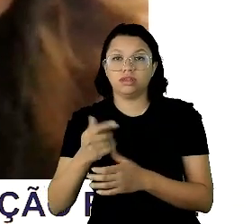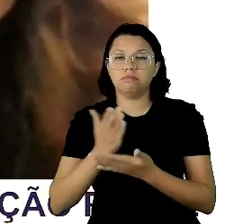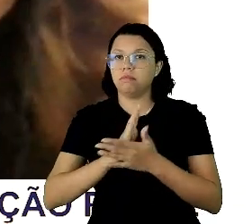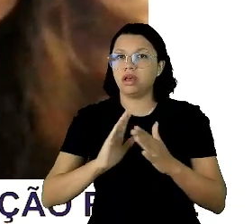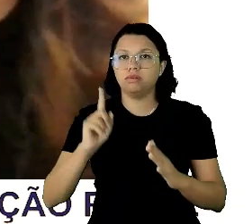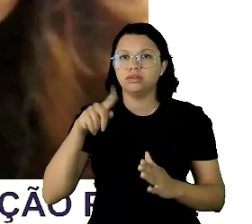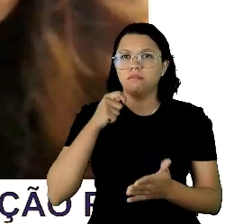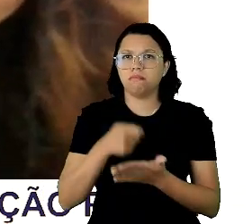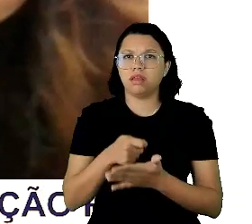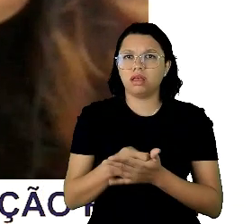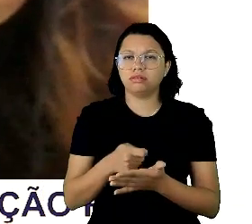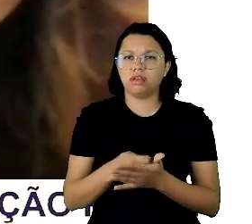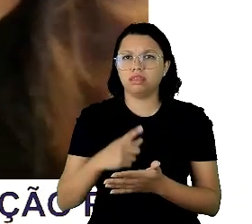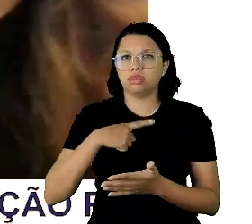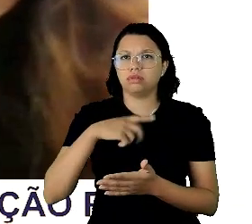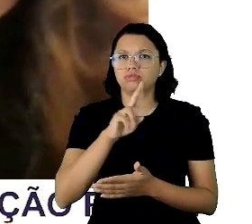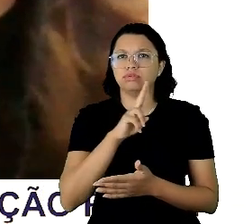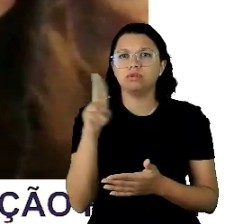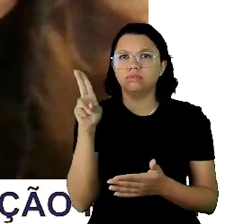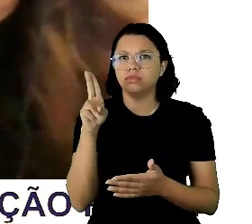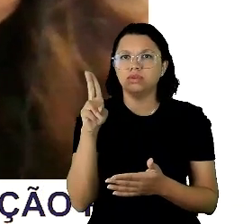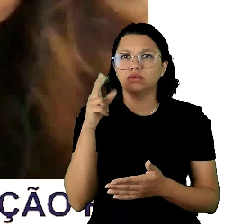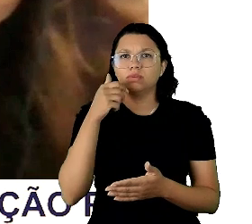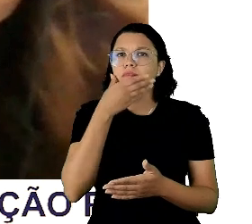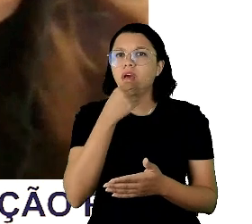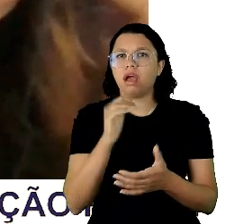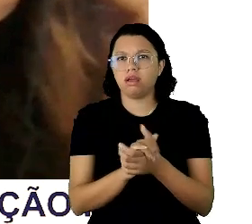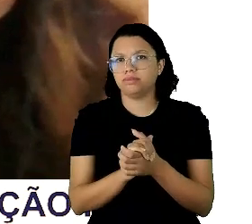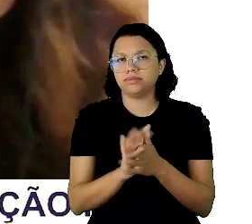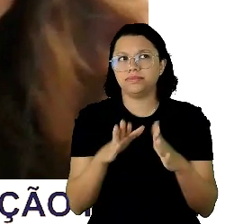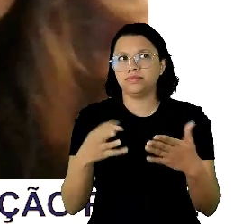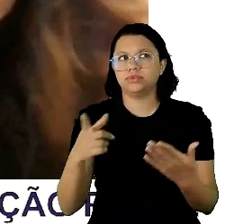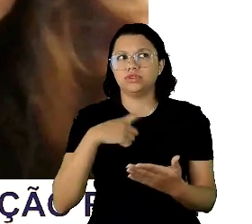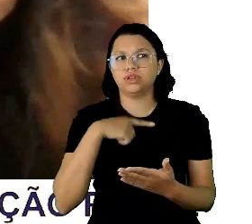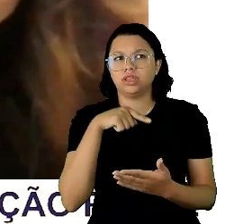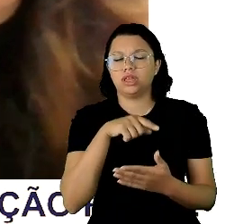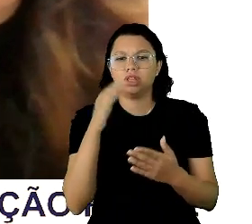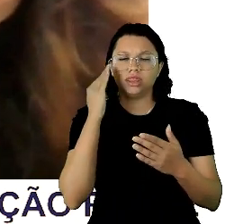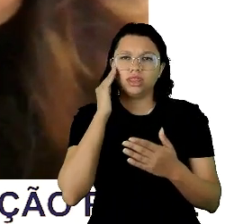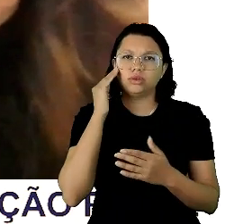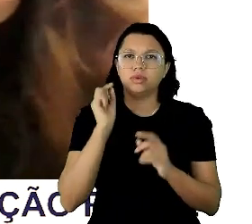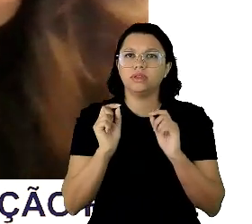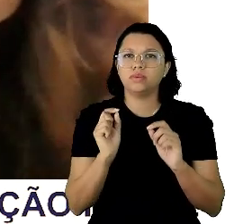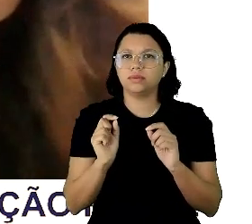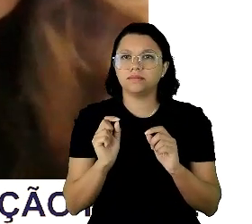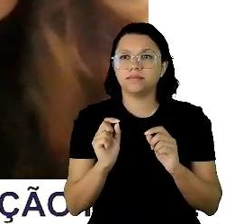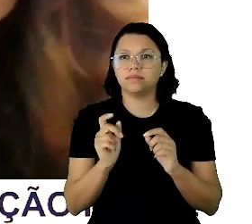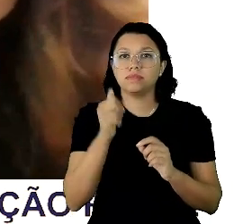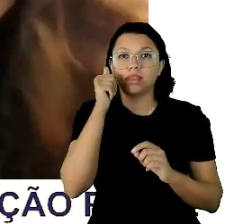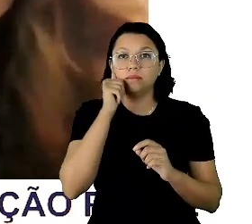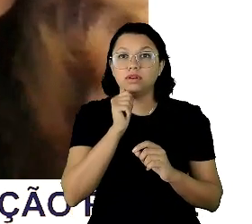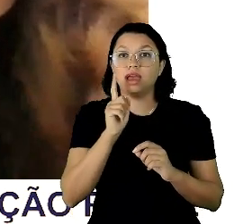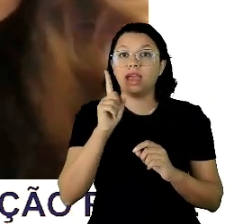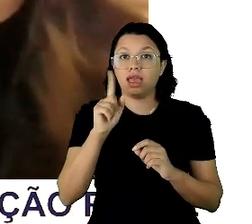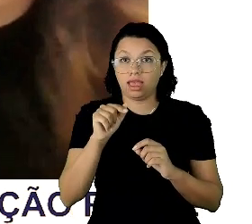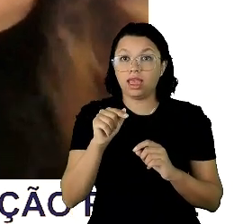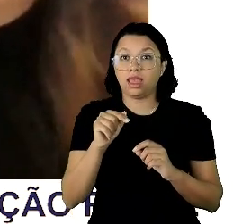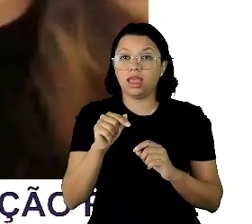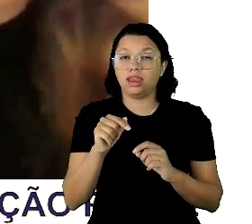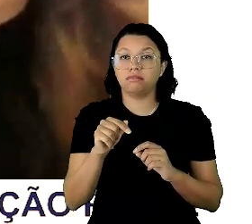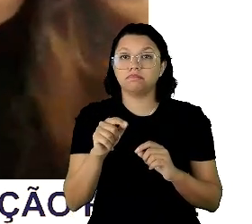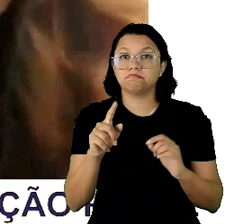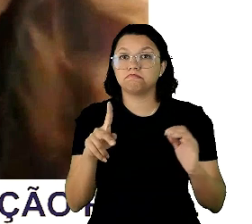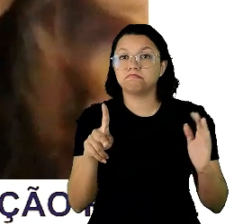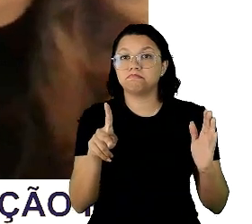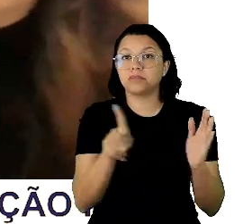colocar o nome do marido. Então, a gente tinha aquela noção de que a mulher era realmente um apêndice, né? Igual